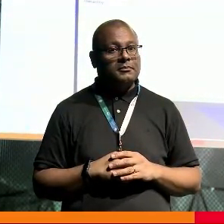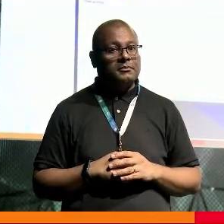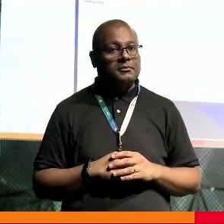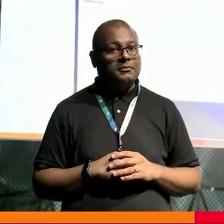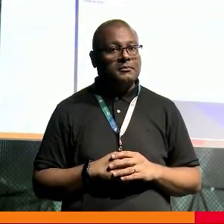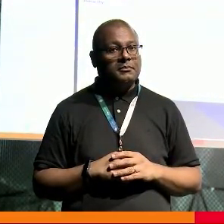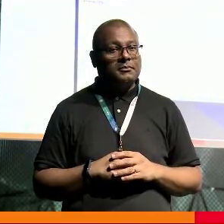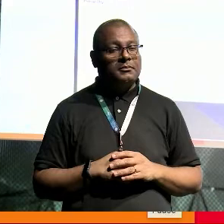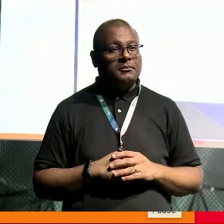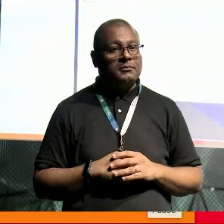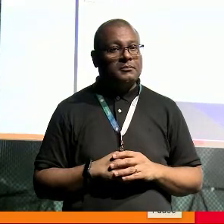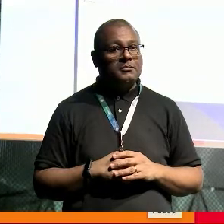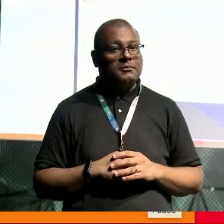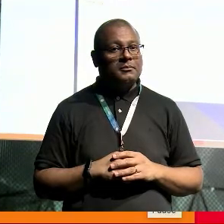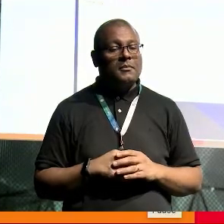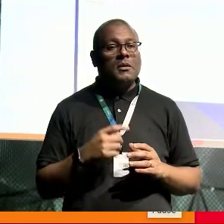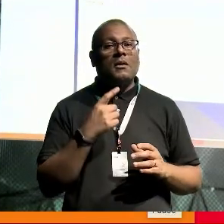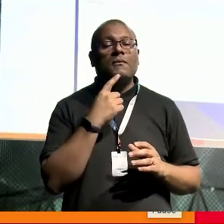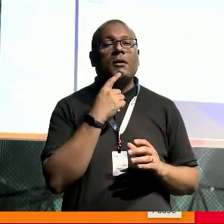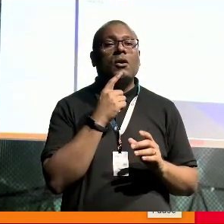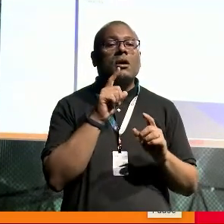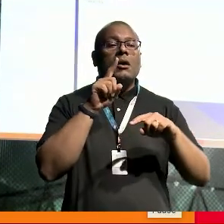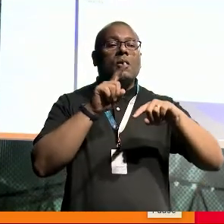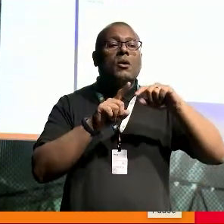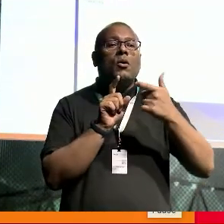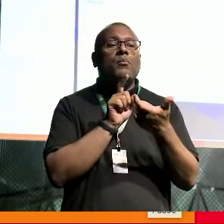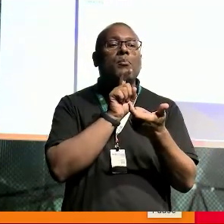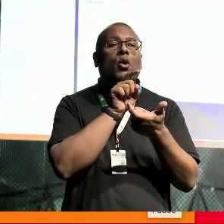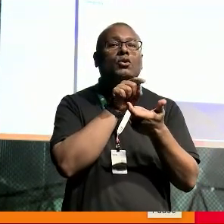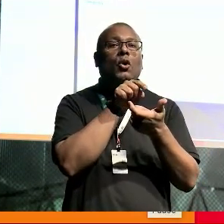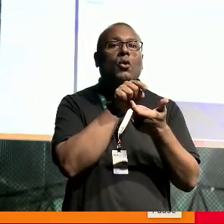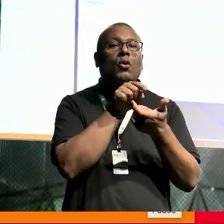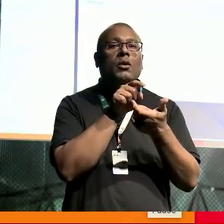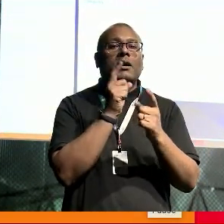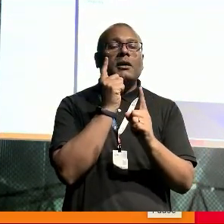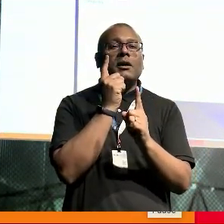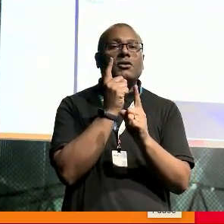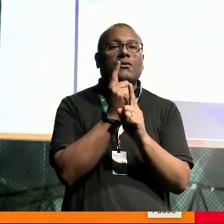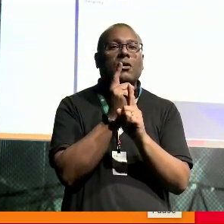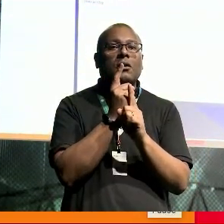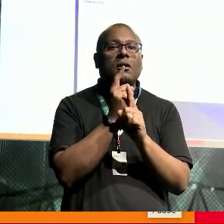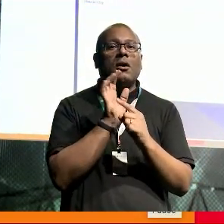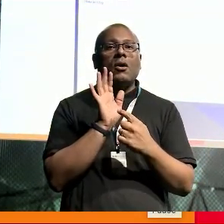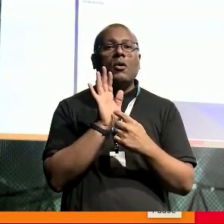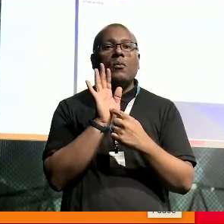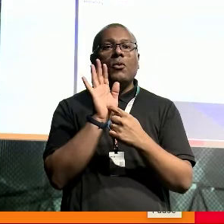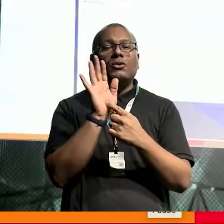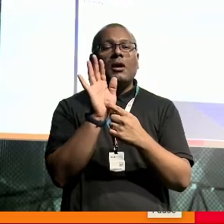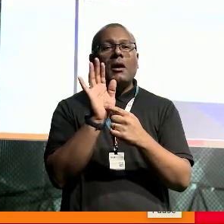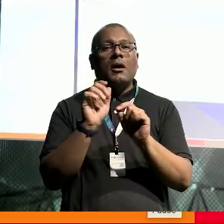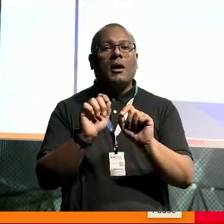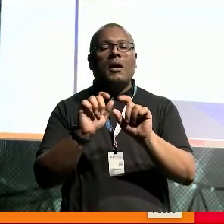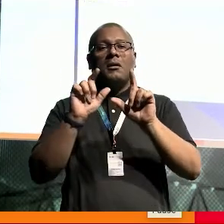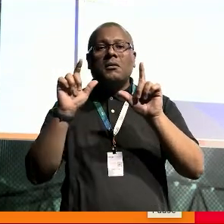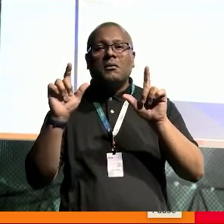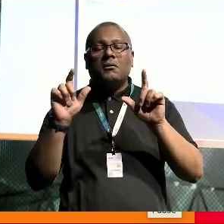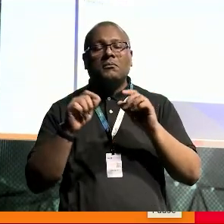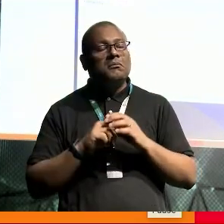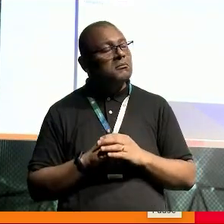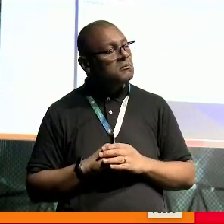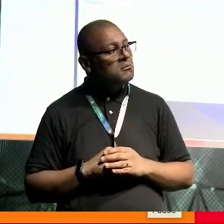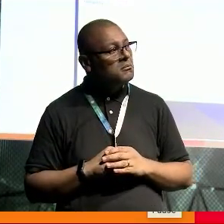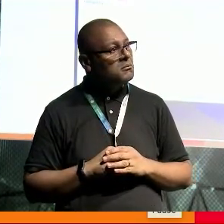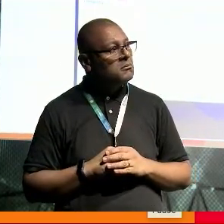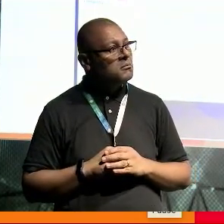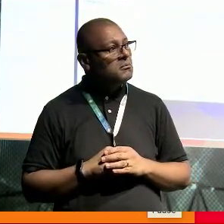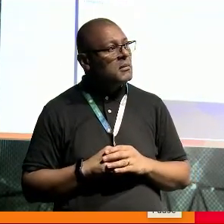Favorites, header, edit, button, steps, no data, button, show all health data, get more from health,